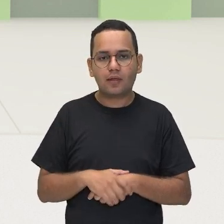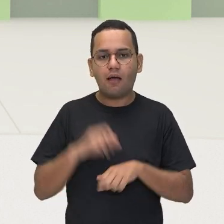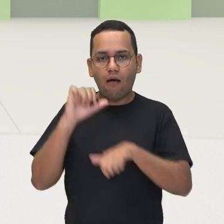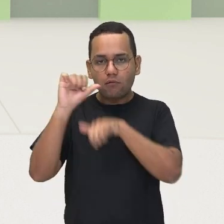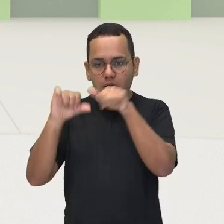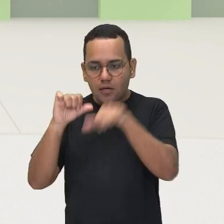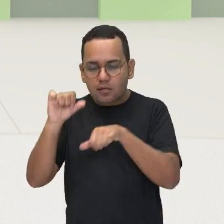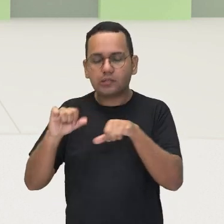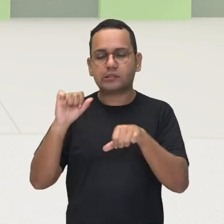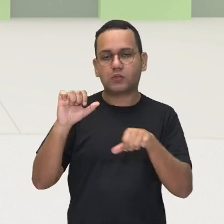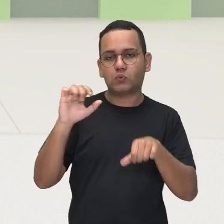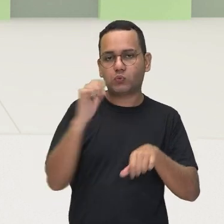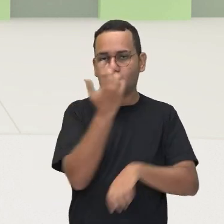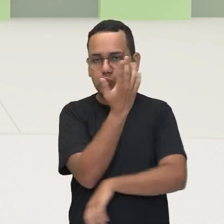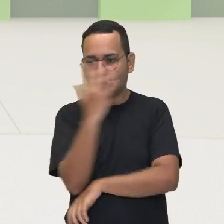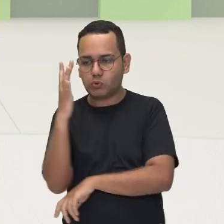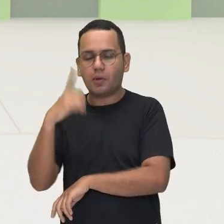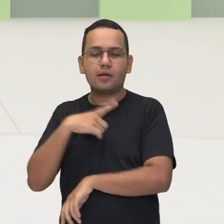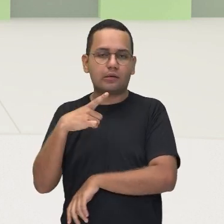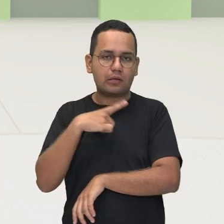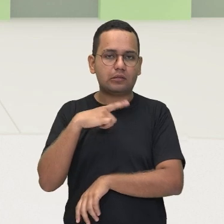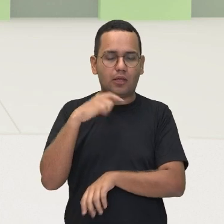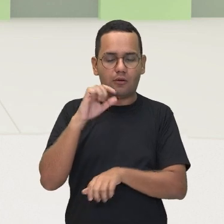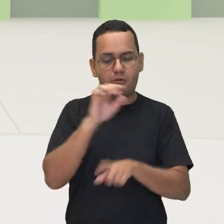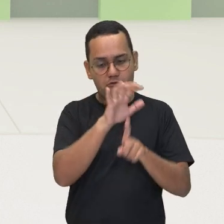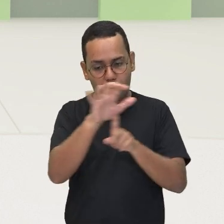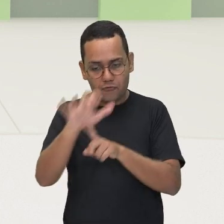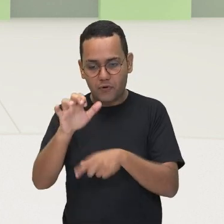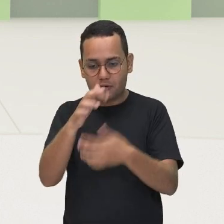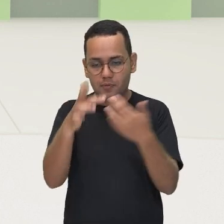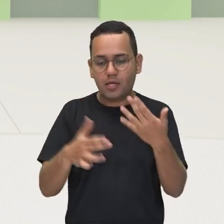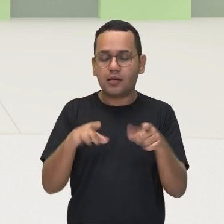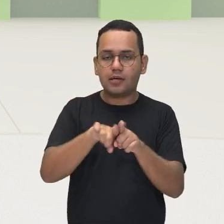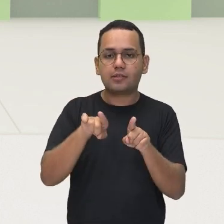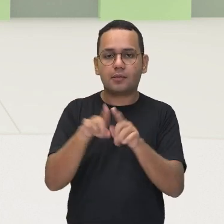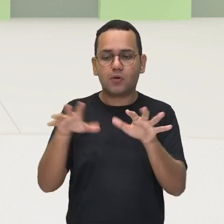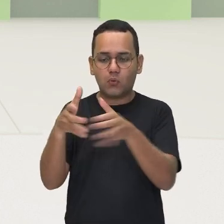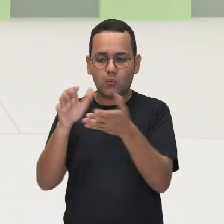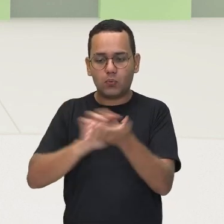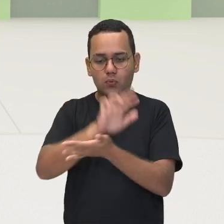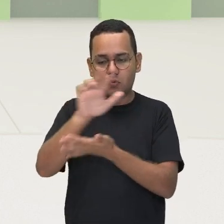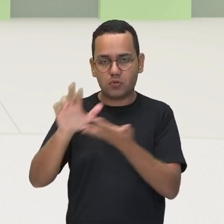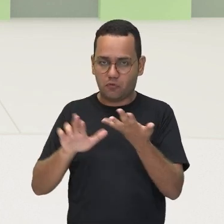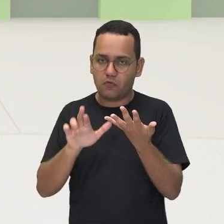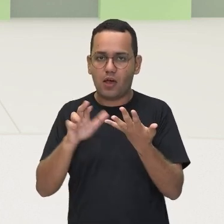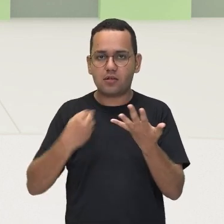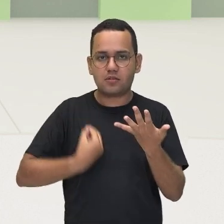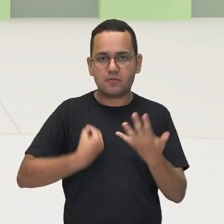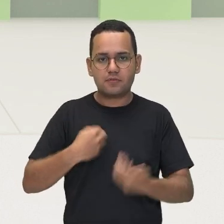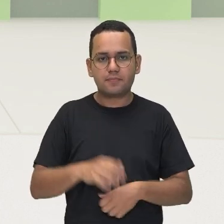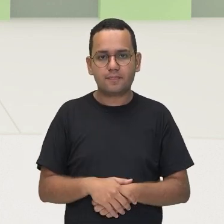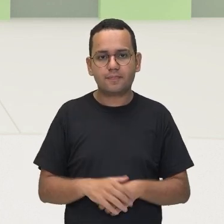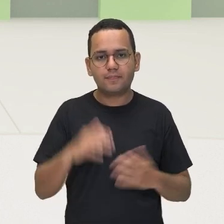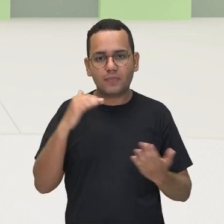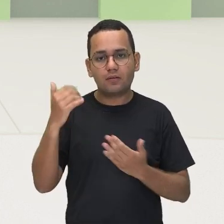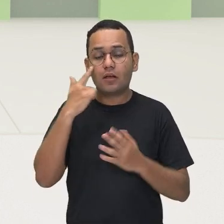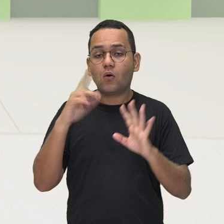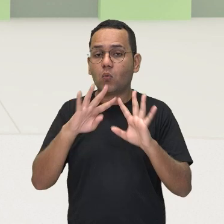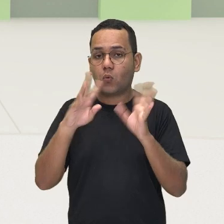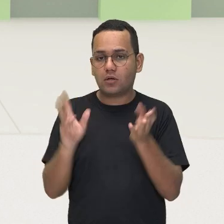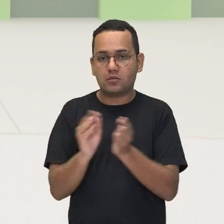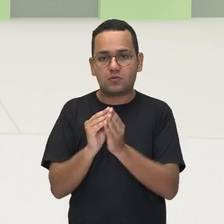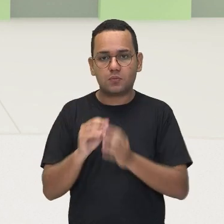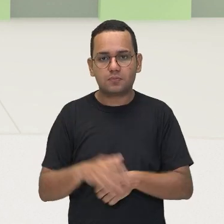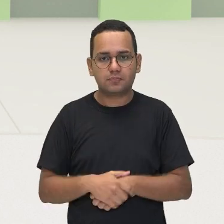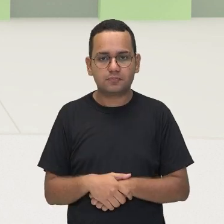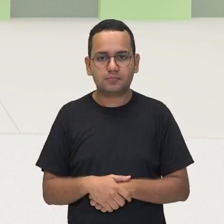a diversidade biológica. E aí nós vamos ver aqui um resumão sobre essas teorias evolutivas, como vocês estão vendo